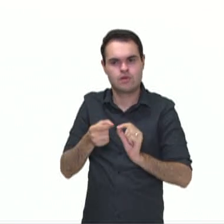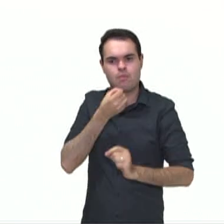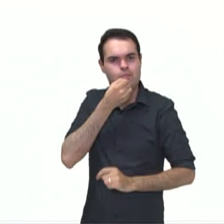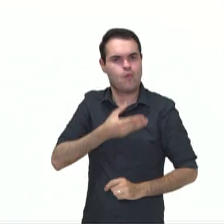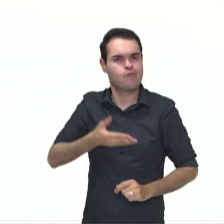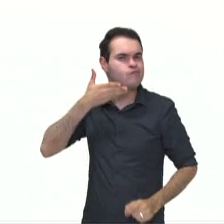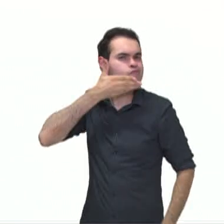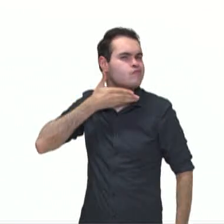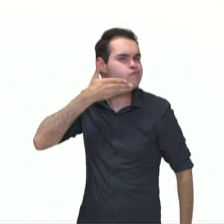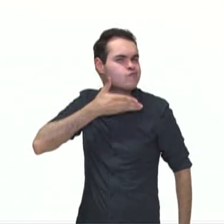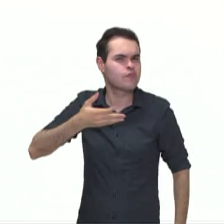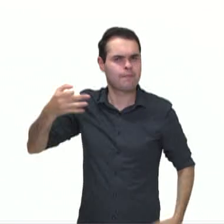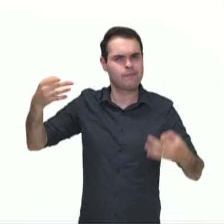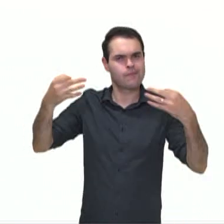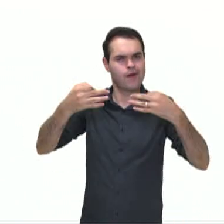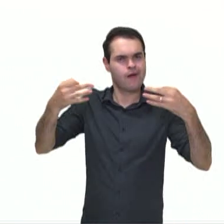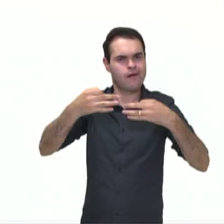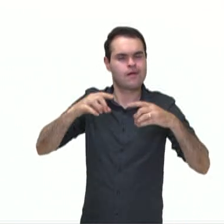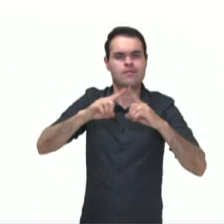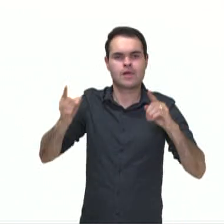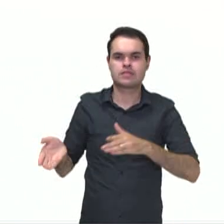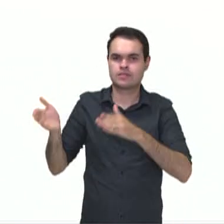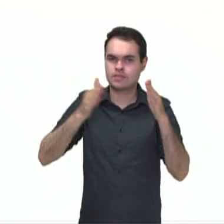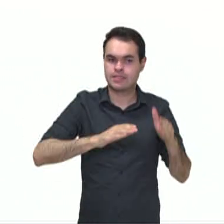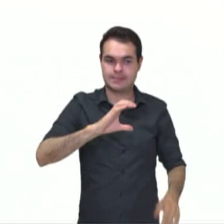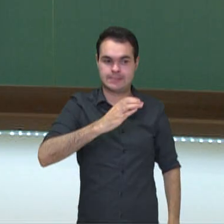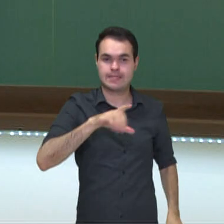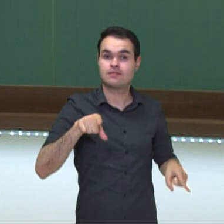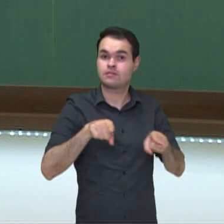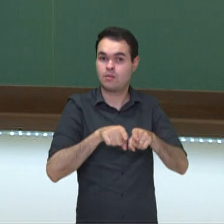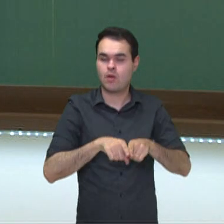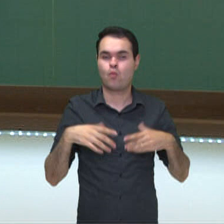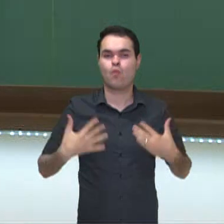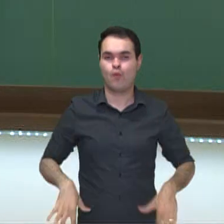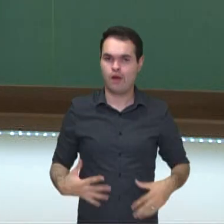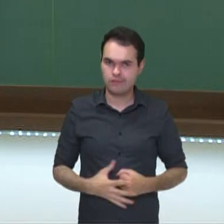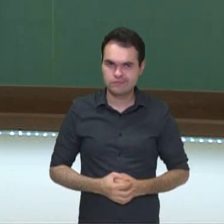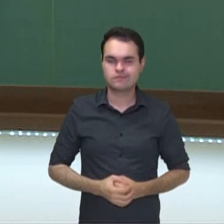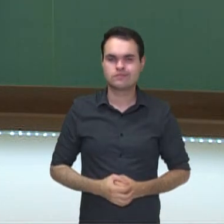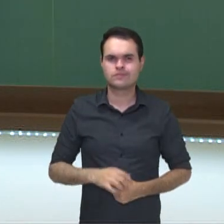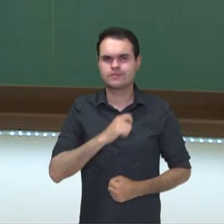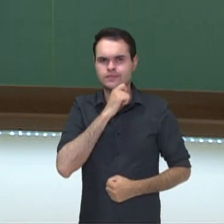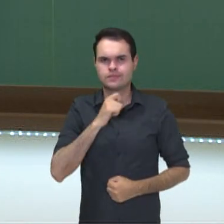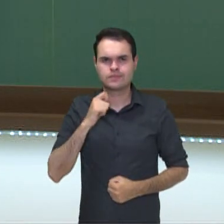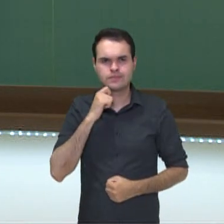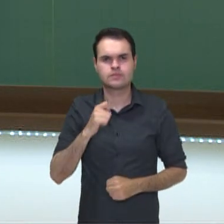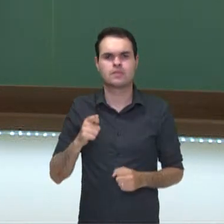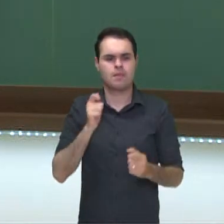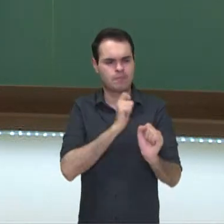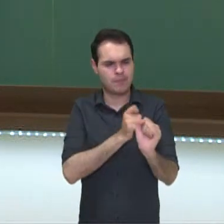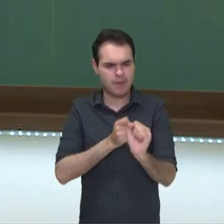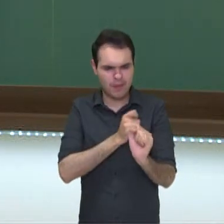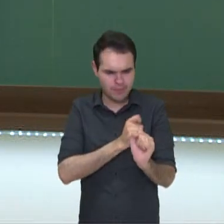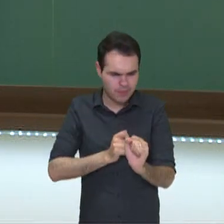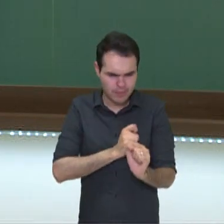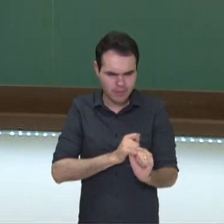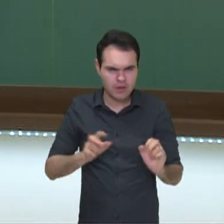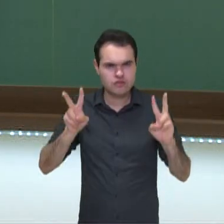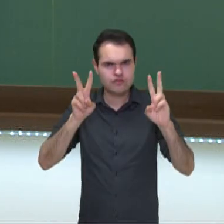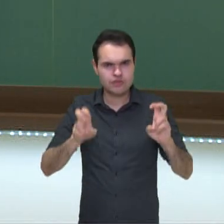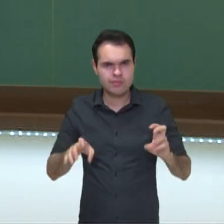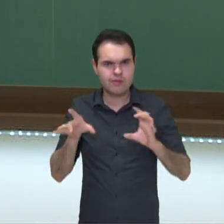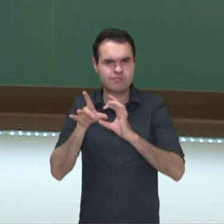discurso, mas também como uma ciência. Então, Aristóteles escreve livros muito importantes sobre esse